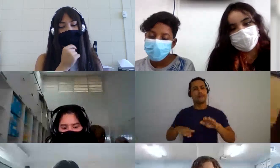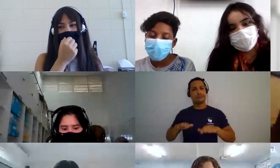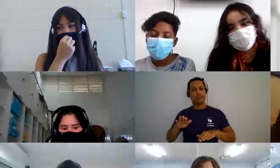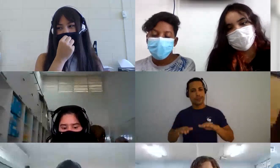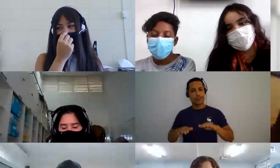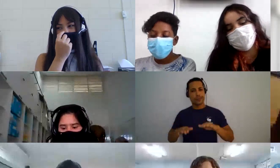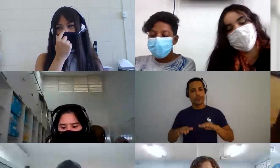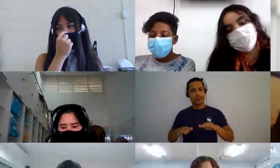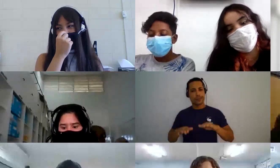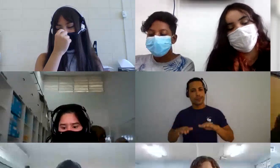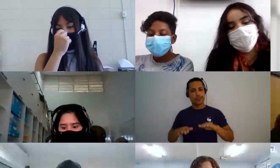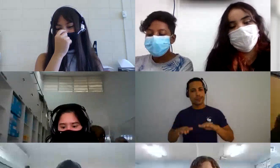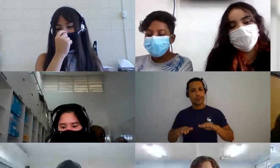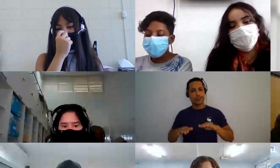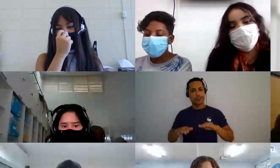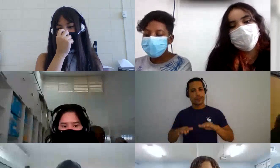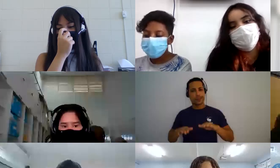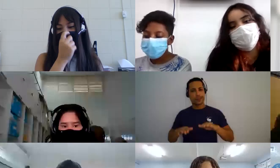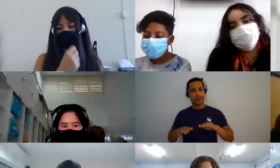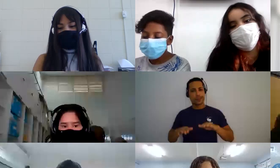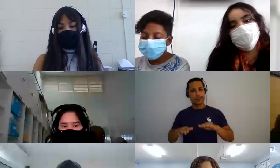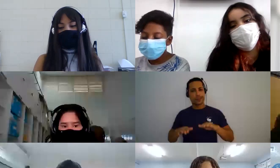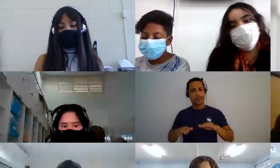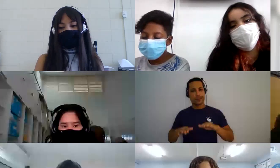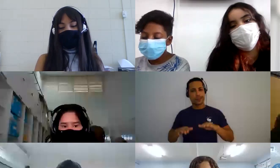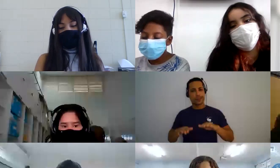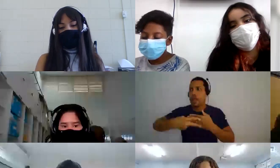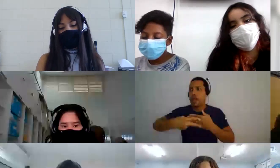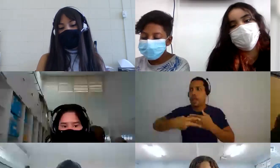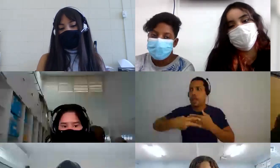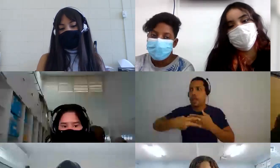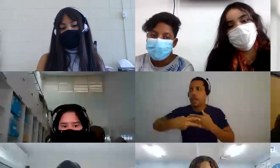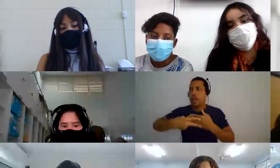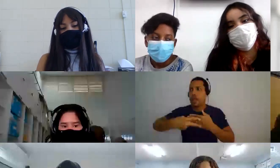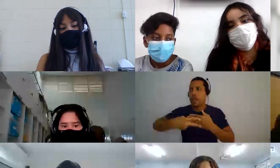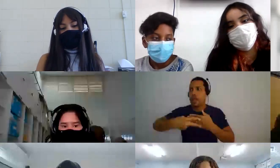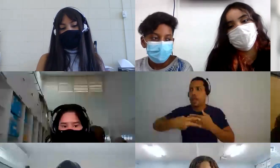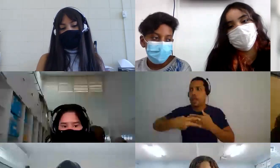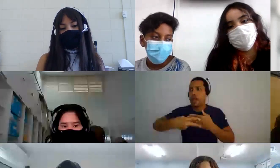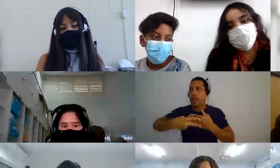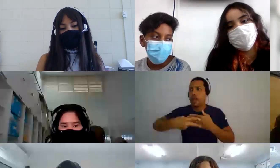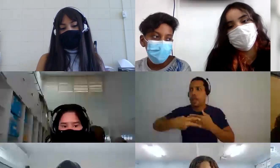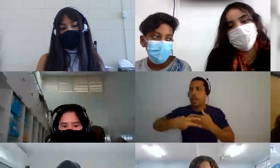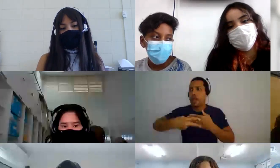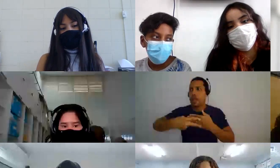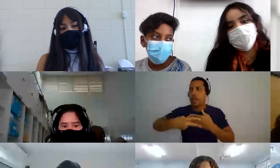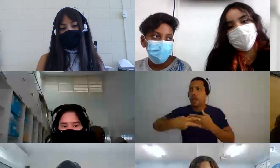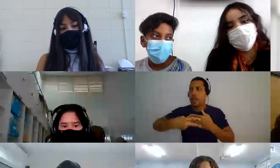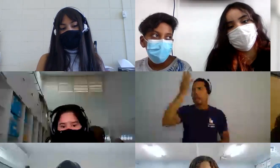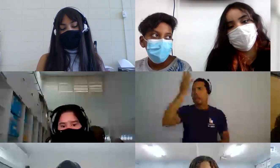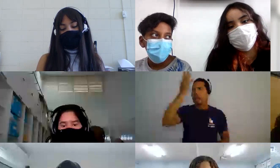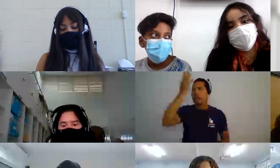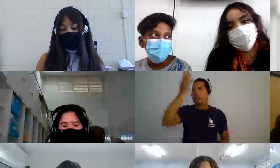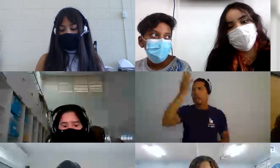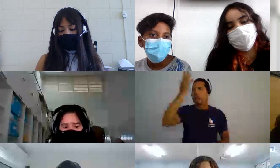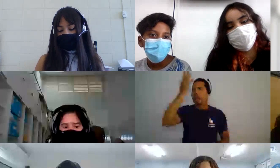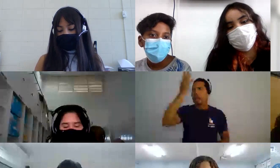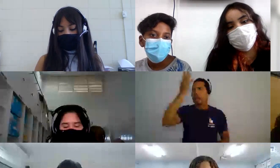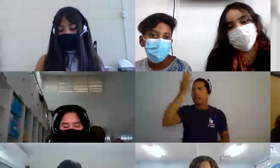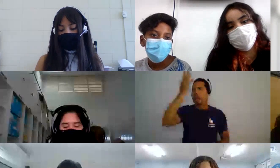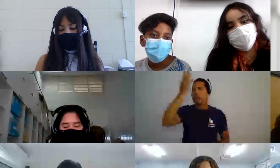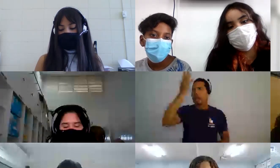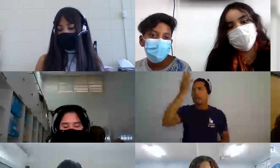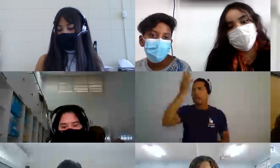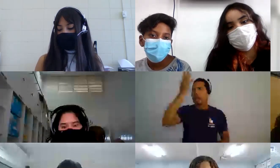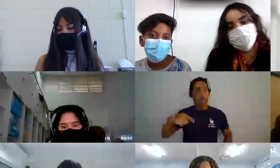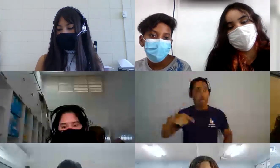aí que você vai pensar depois de ter feito. Então, você vai juntar tudo isso e vai acontecer o desenvolvimento